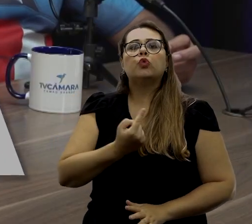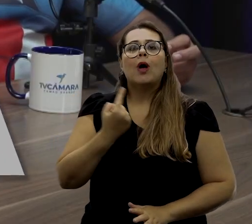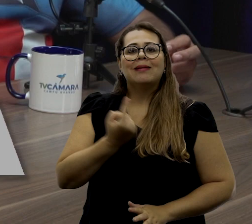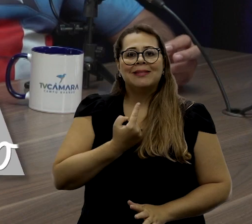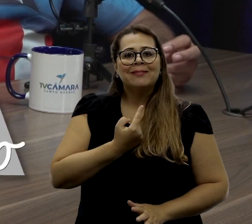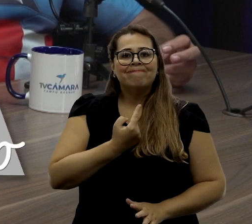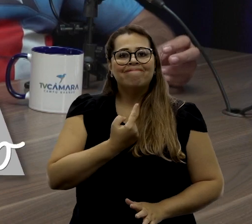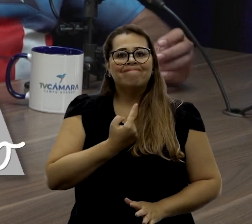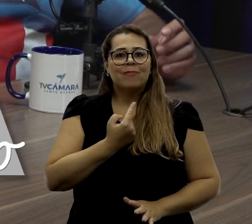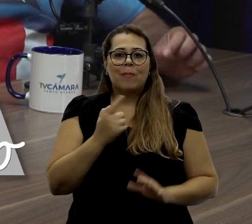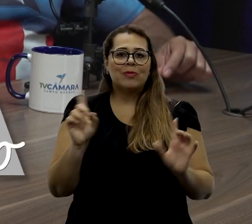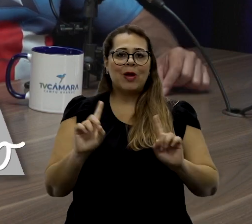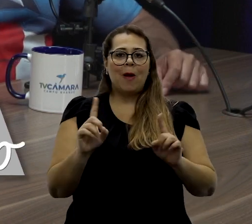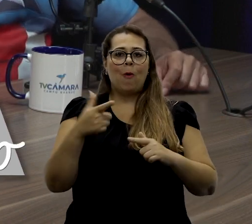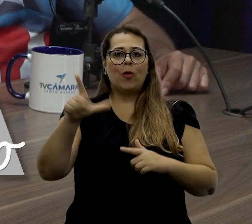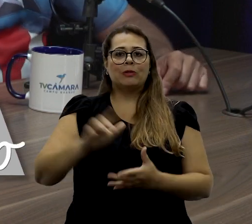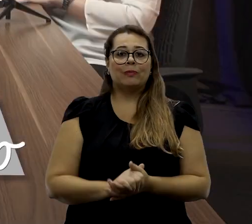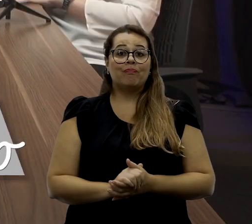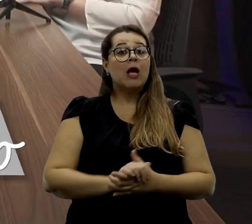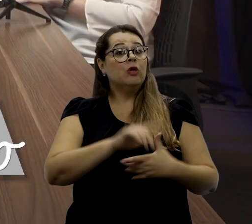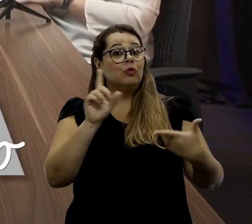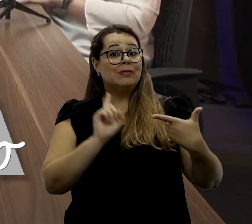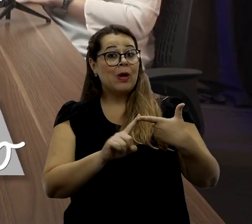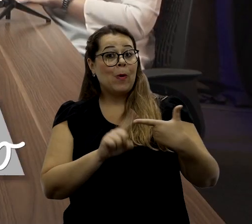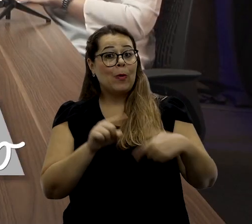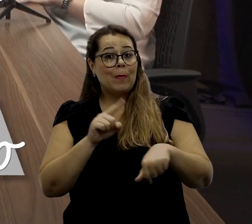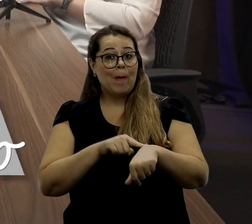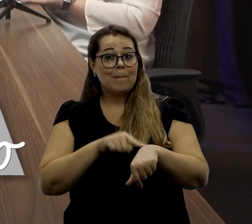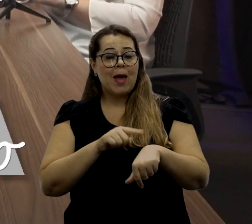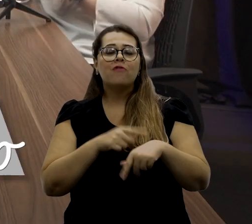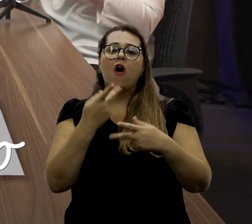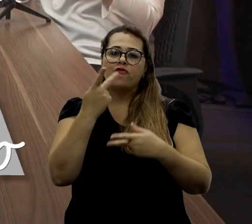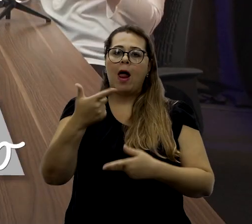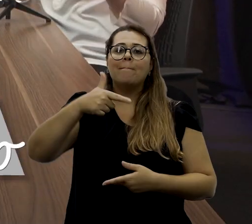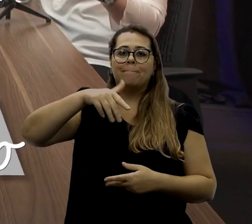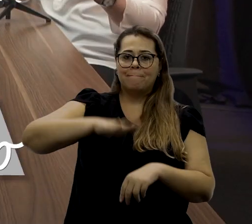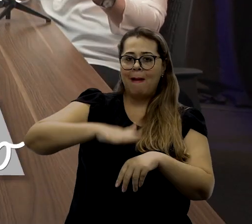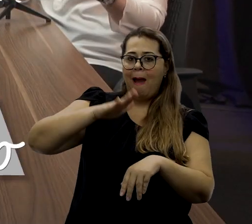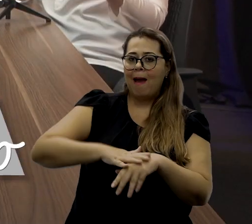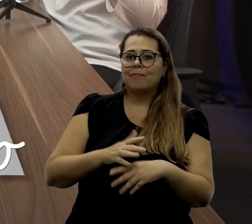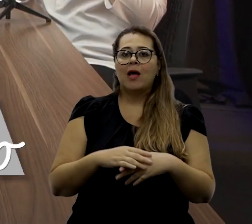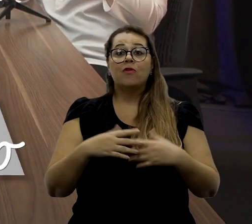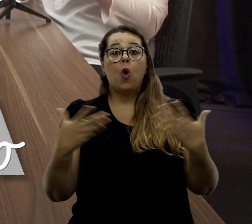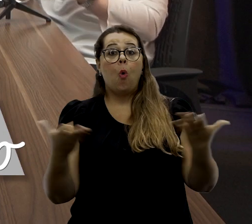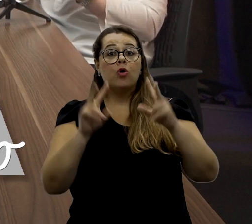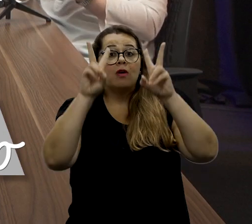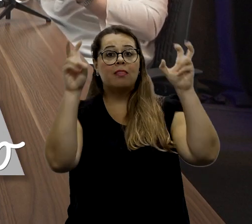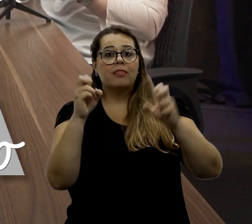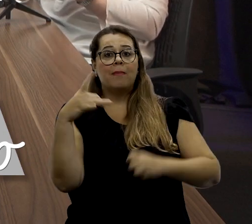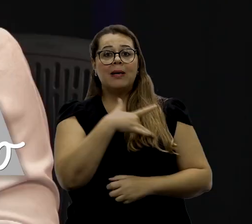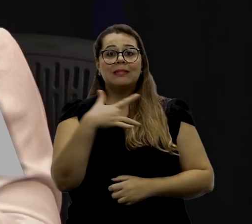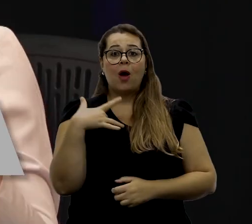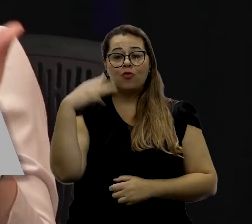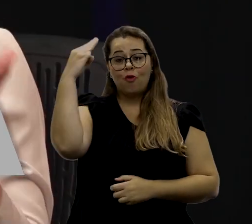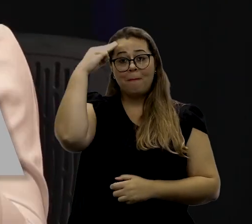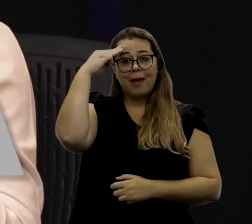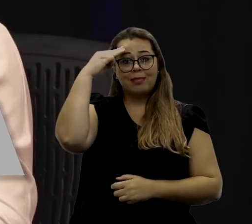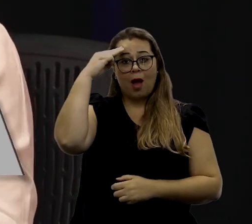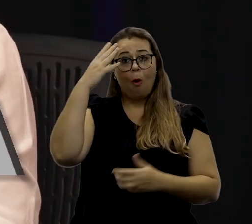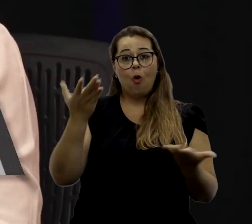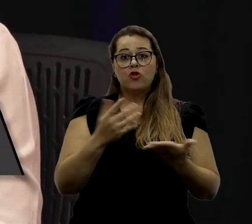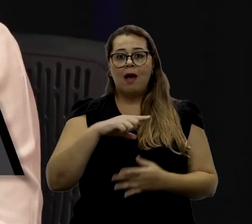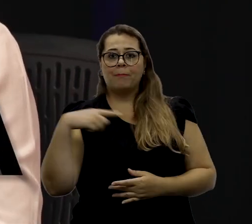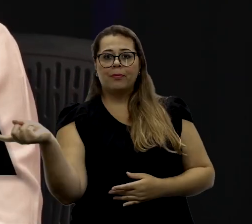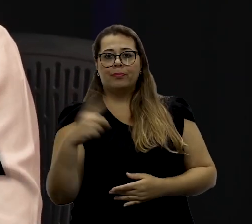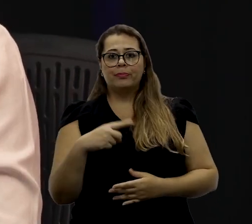Exato. Bom, nós vamos falar um pouquinho mais sobre isso no segundo bloco. Nós estamos falando sobre saúde mental. Nós vamos